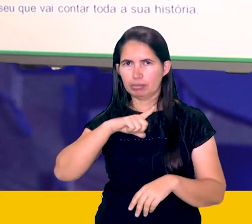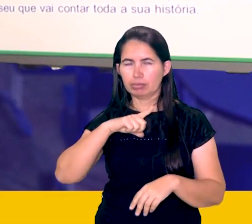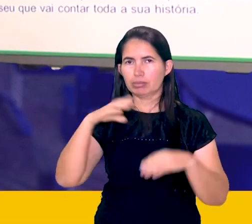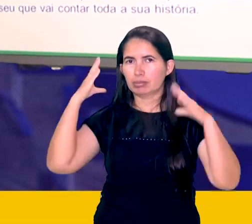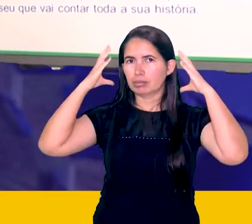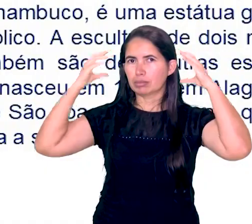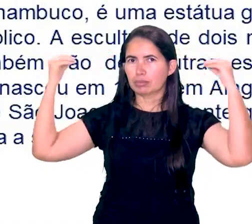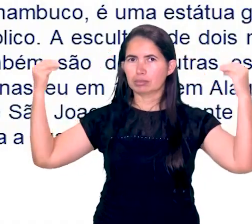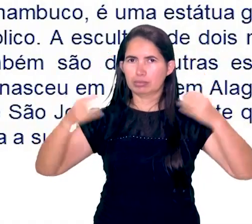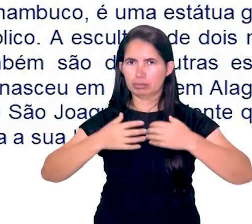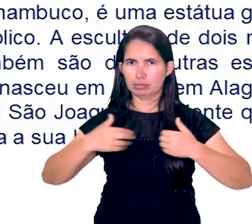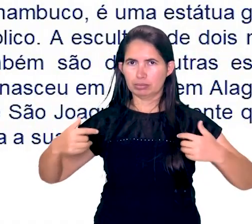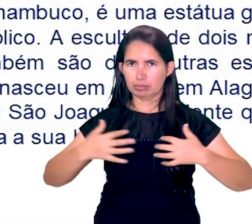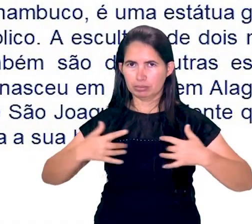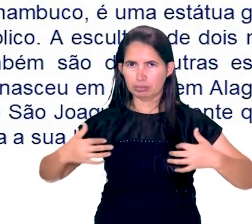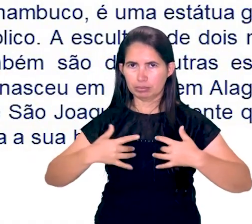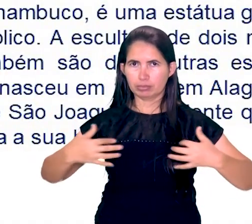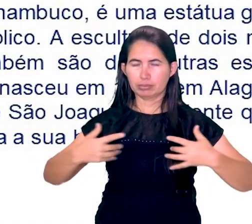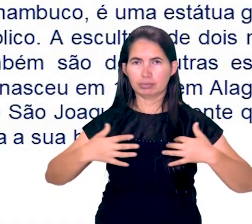Existe Luiz Gonzaga,